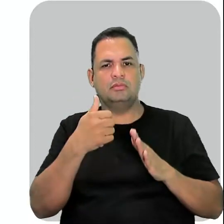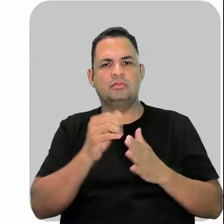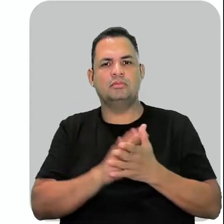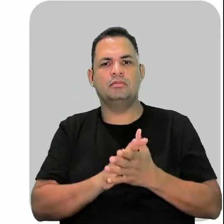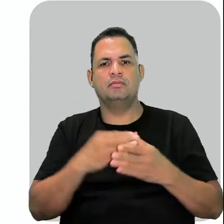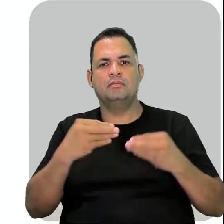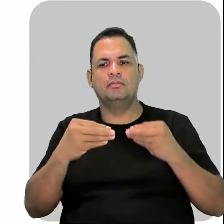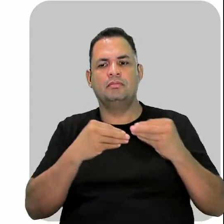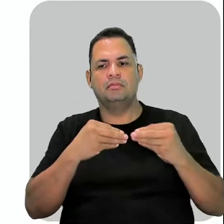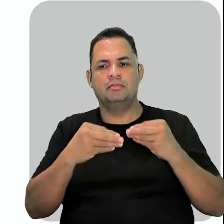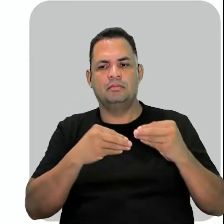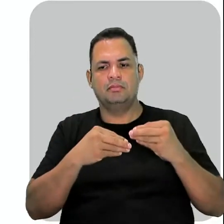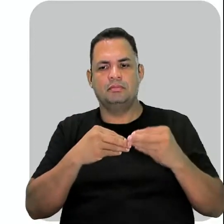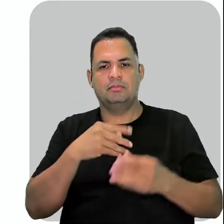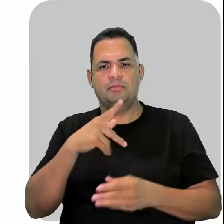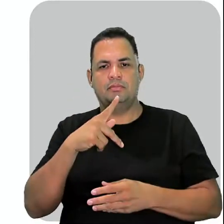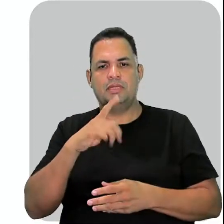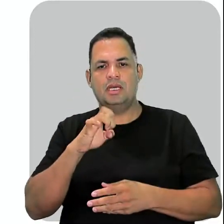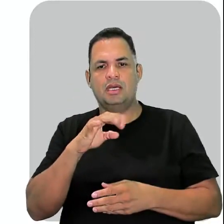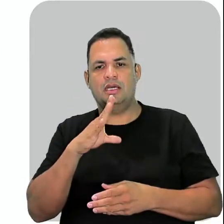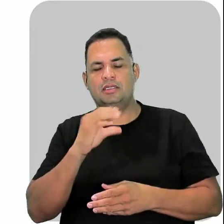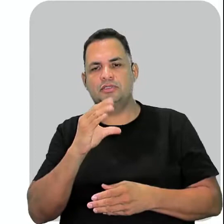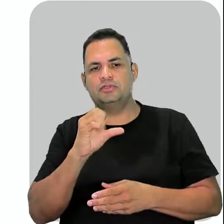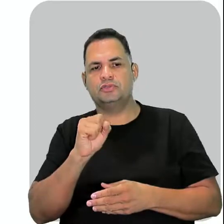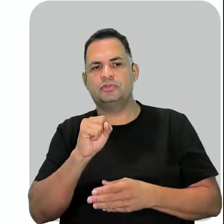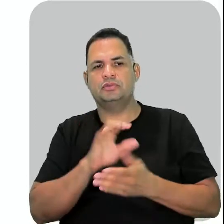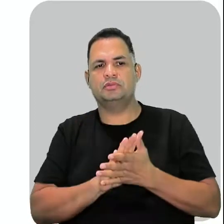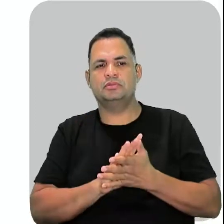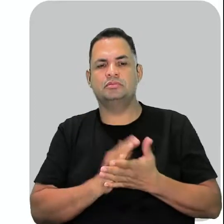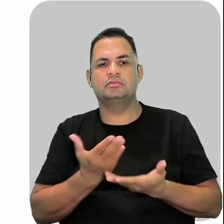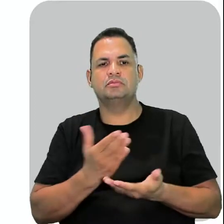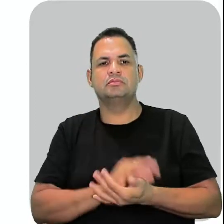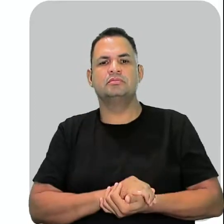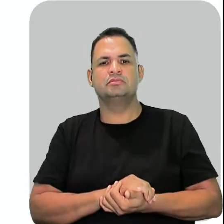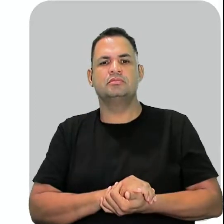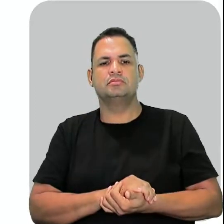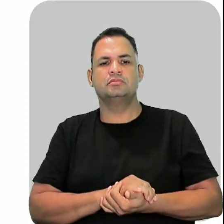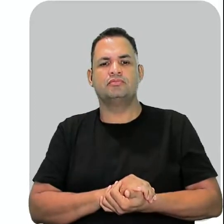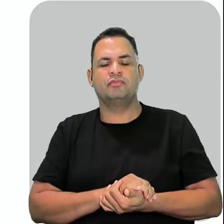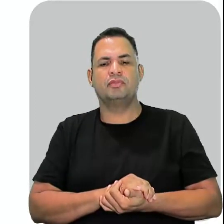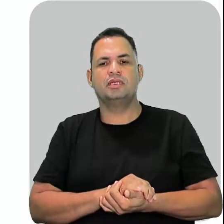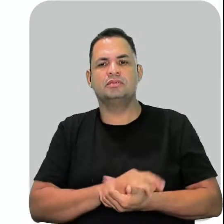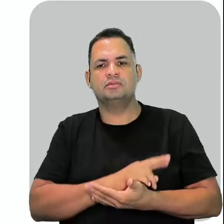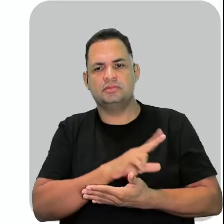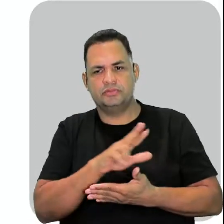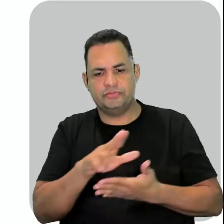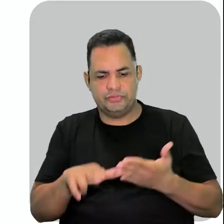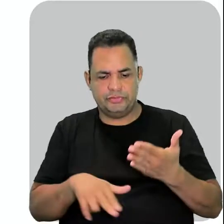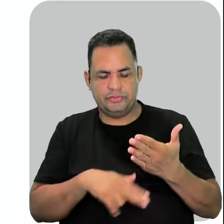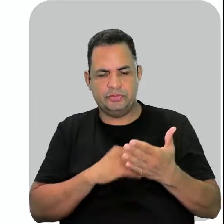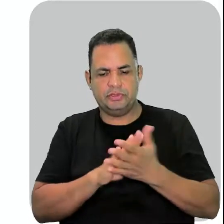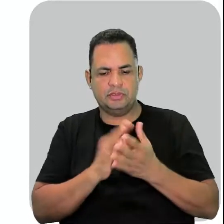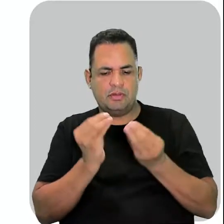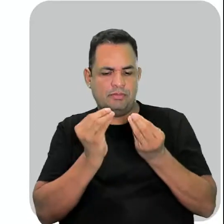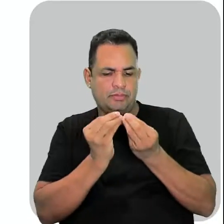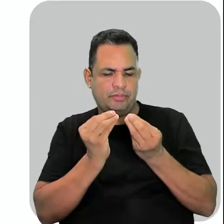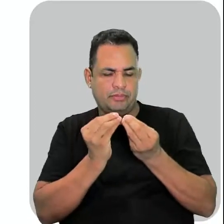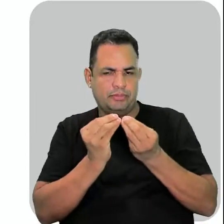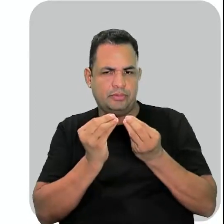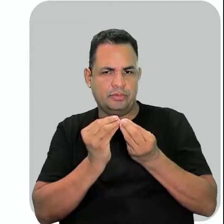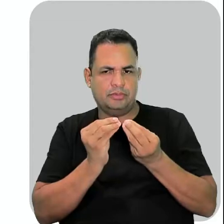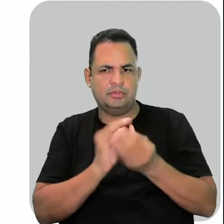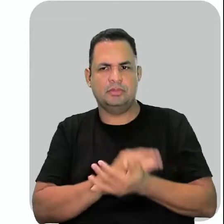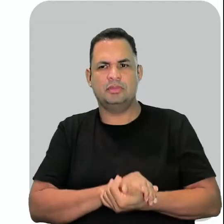o plástico, né? A gente já viu que o plástico ele é um aglomerado de moléculas, então ele é